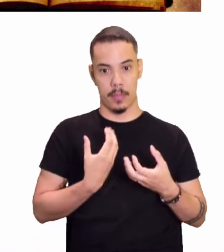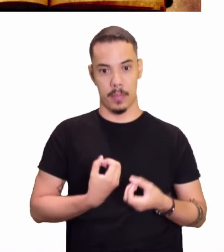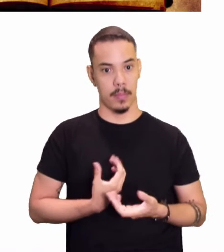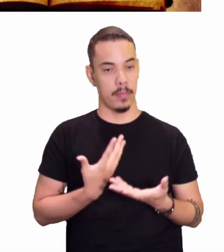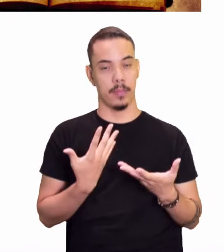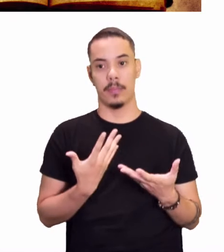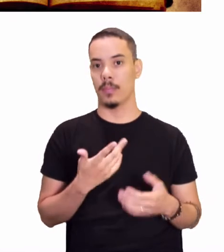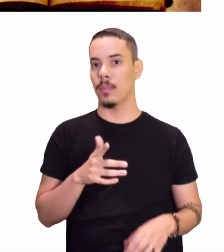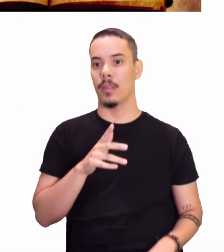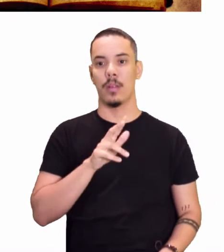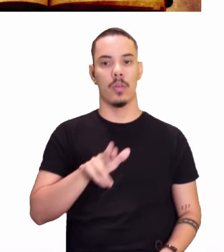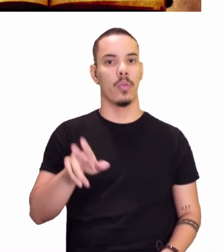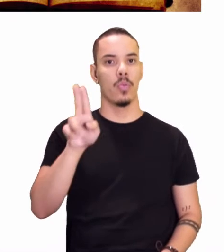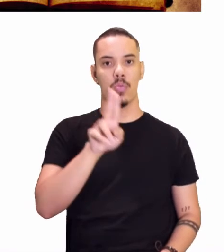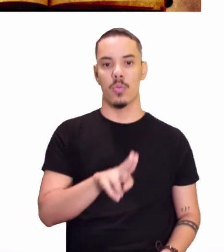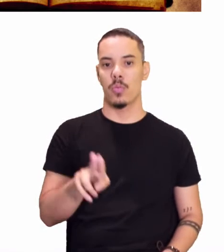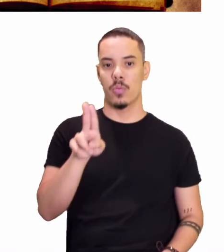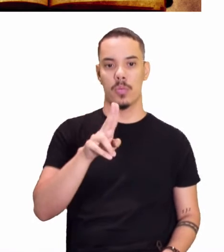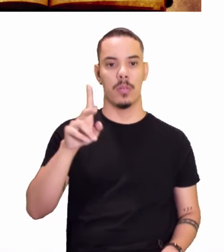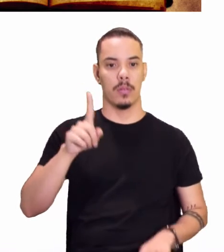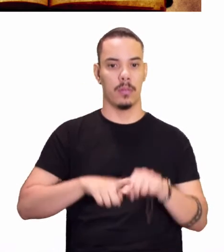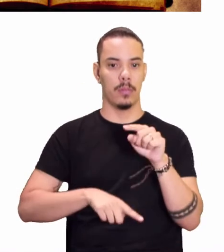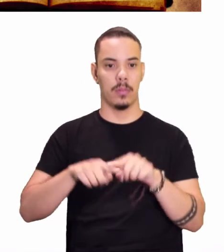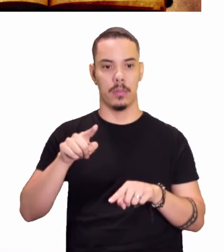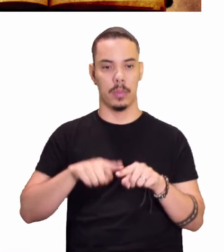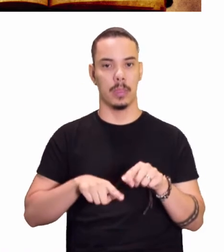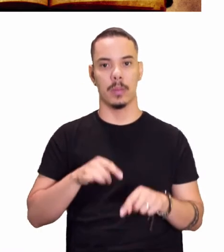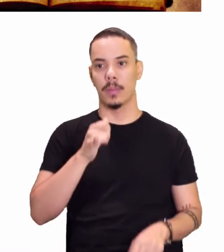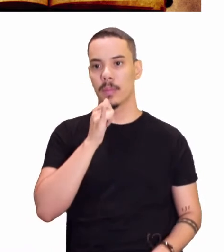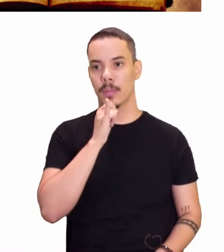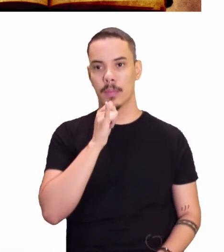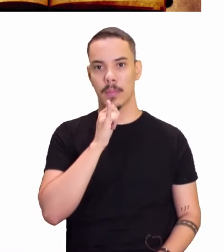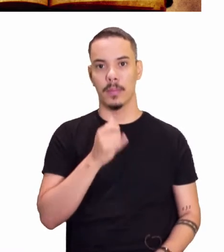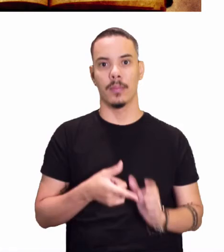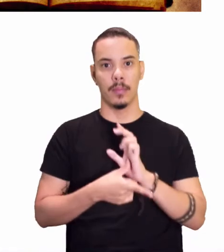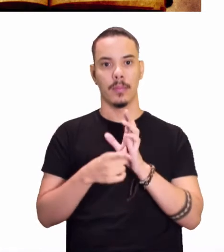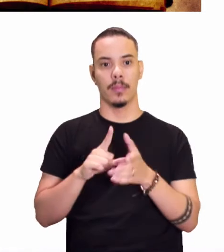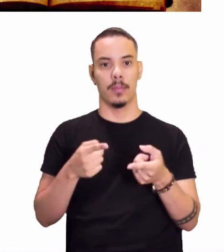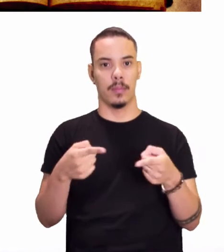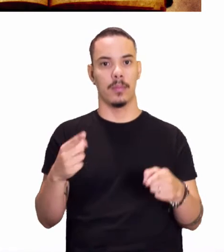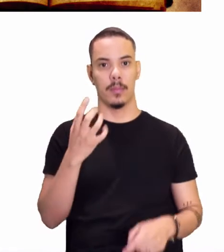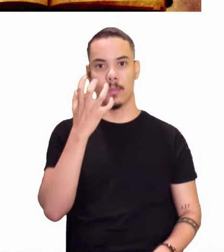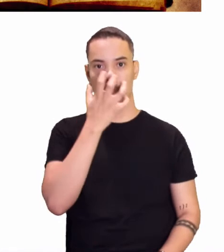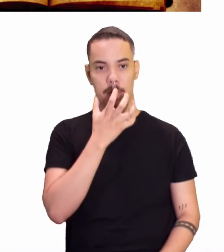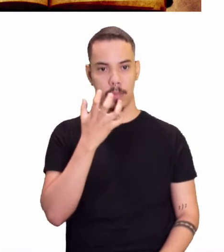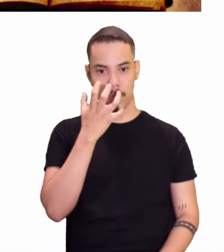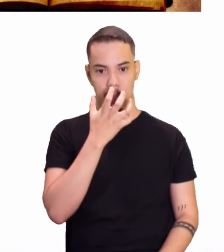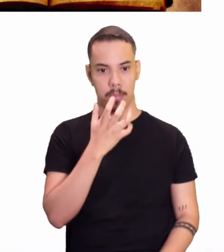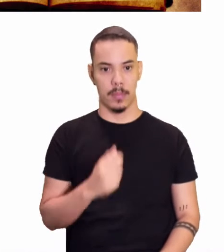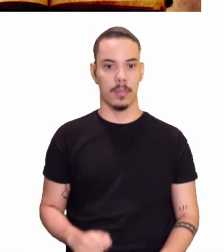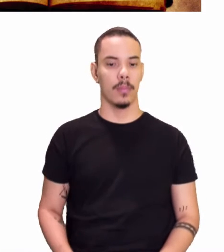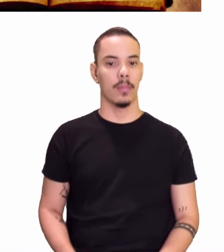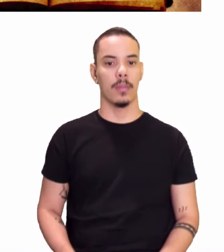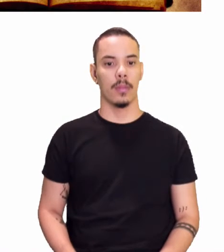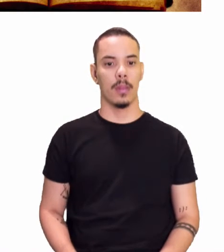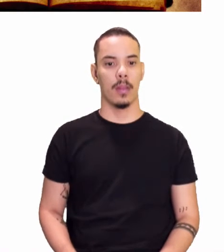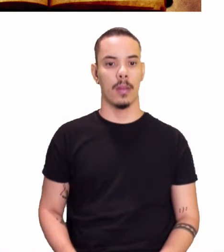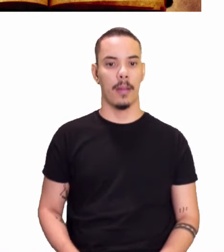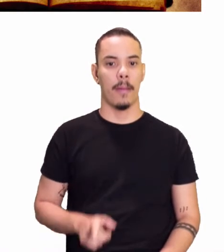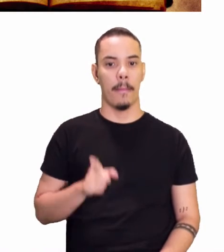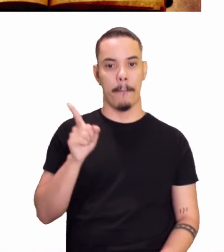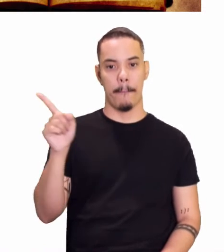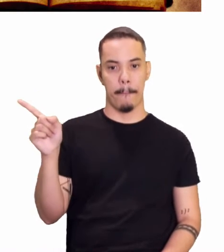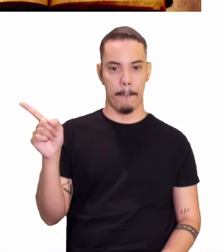elas não usavam instrumentos como as cantigas, beleza? Aí que